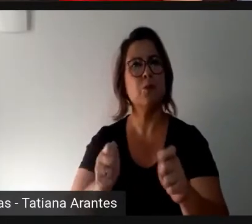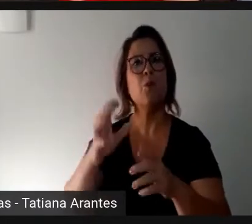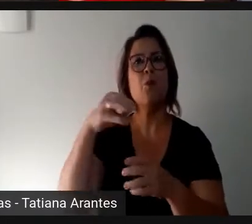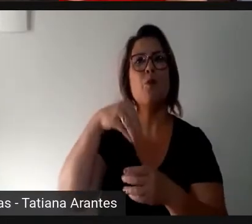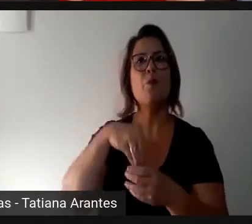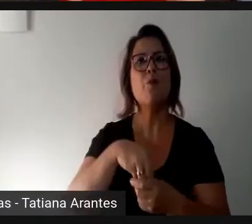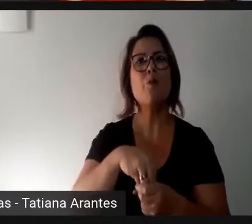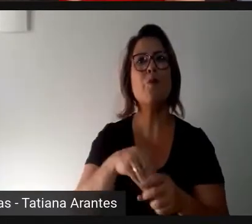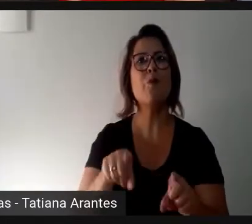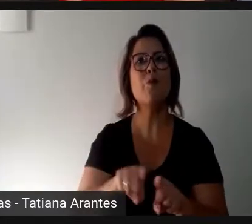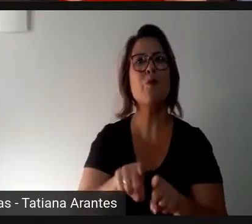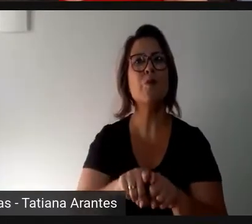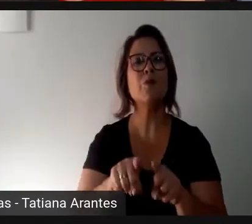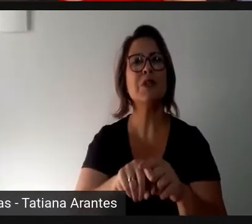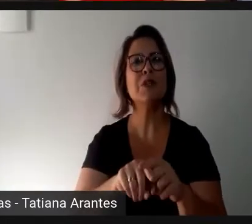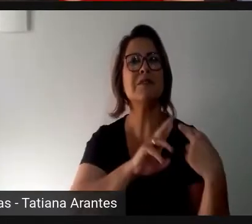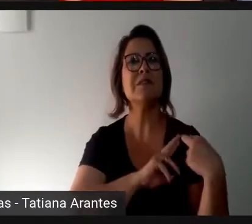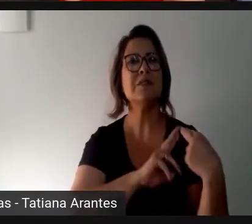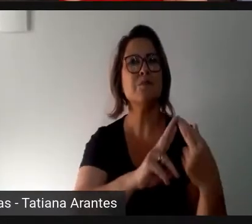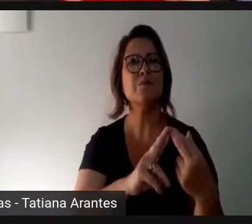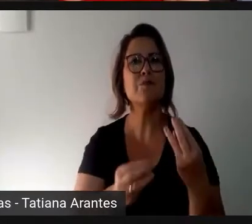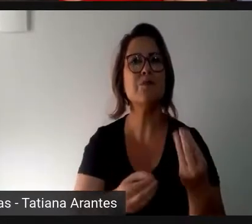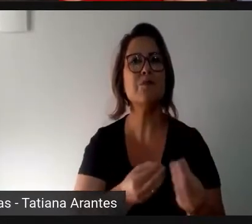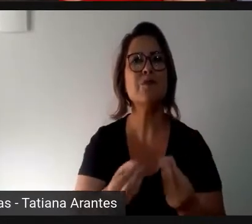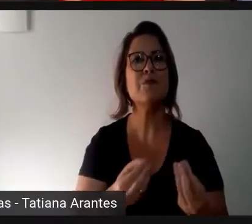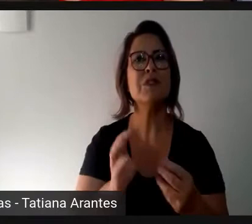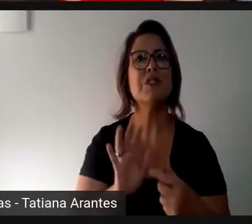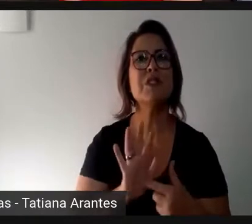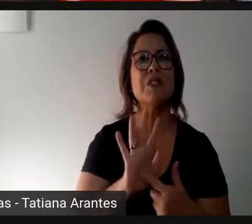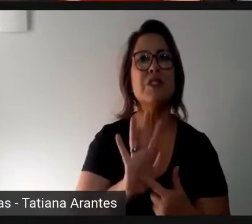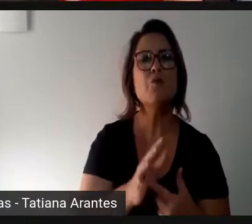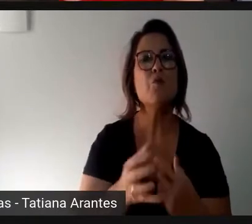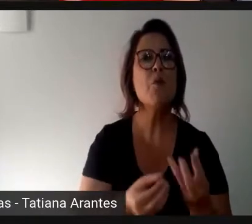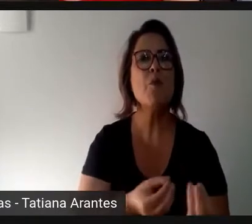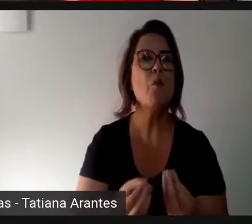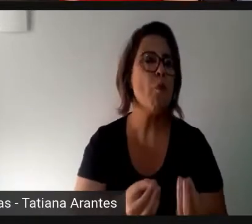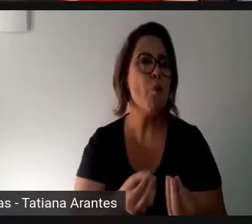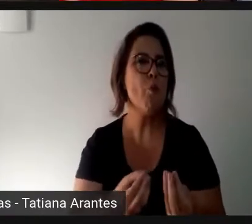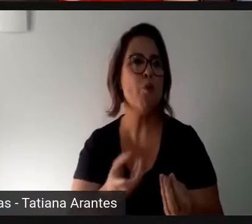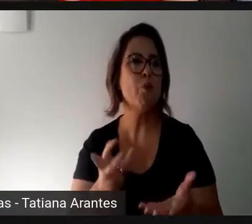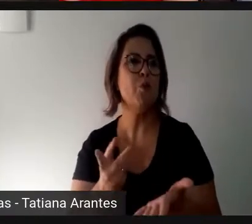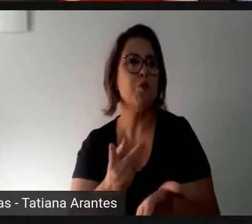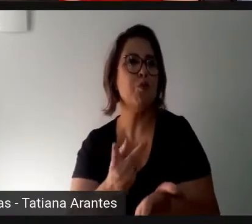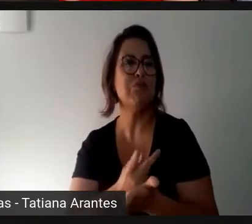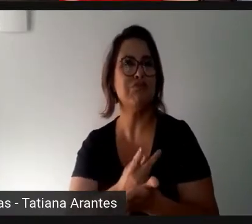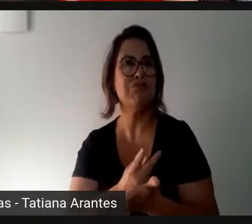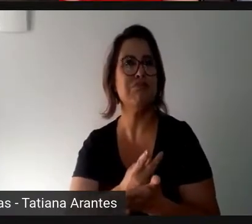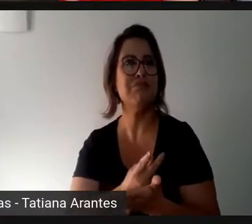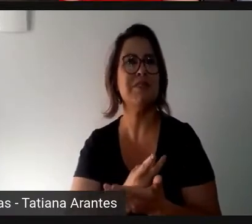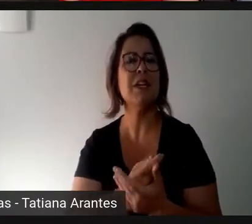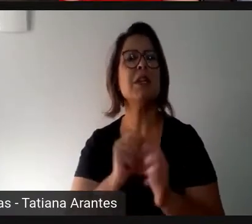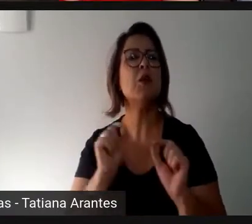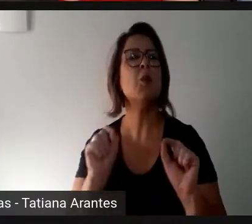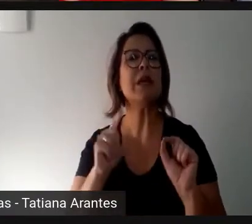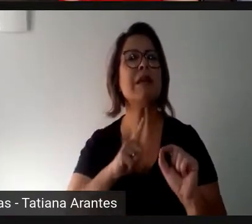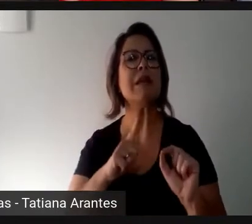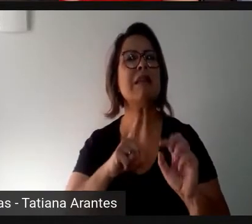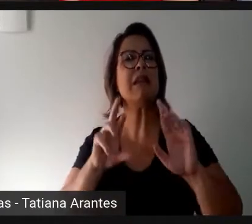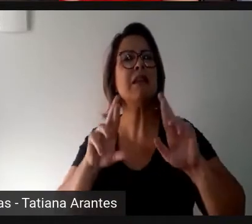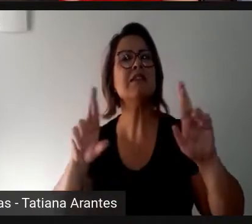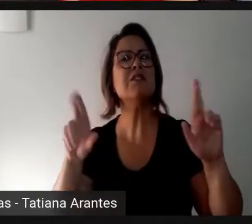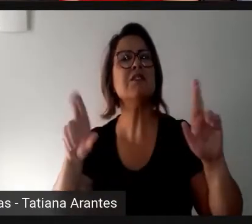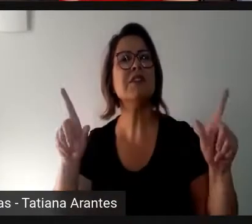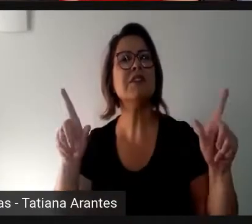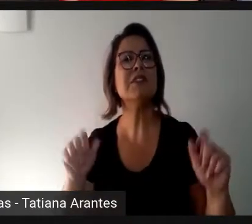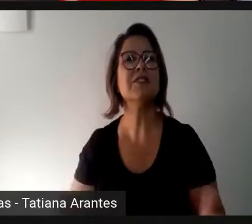nem desde a Constituição de 88, é desde a Constituição de 24, é desde a Constituição republicana. Qual é a diferença?